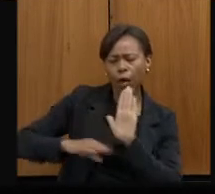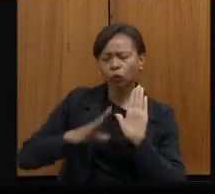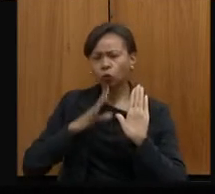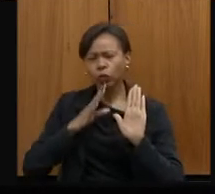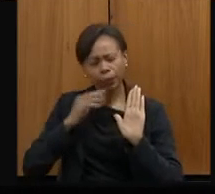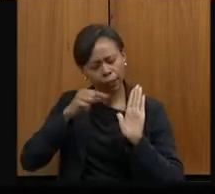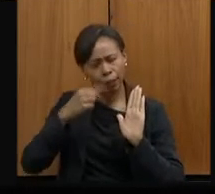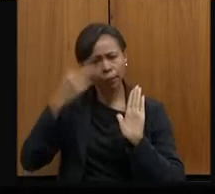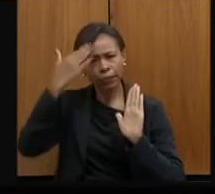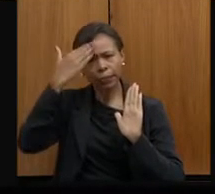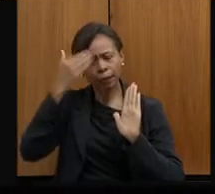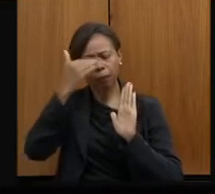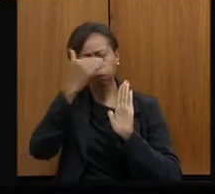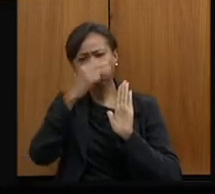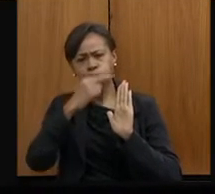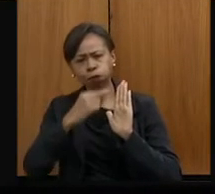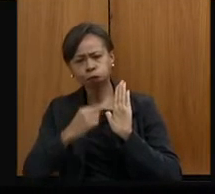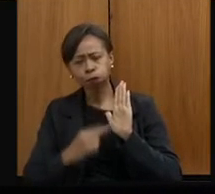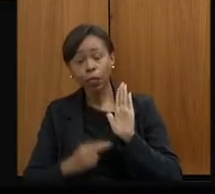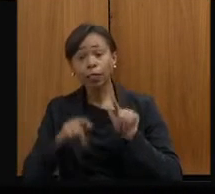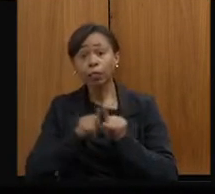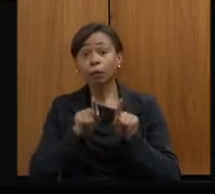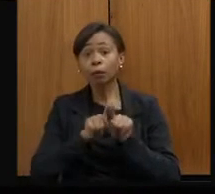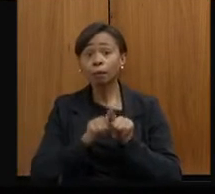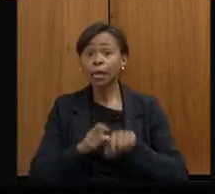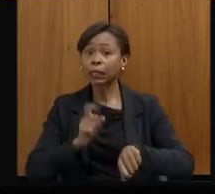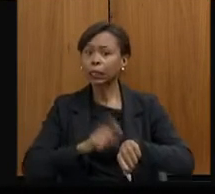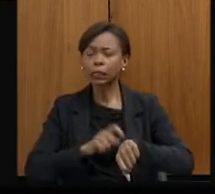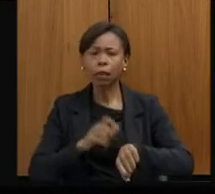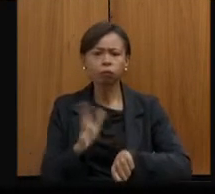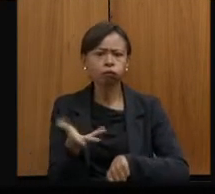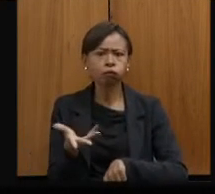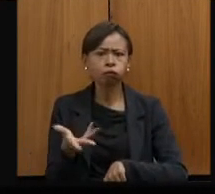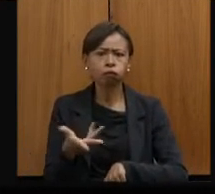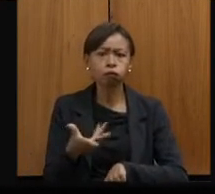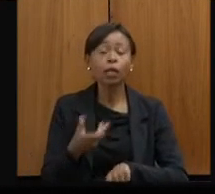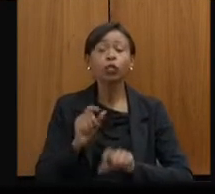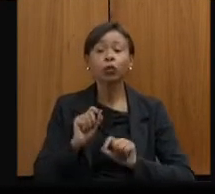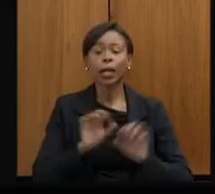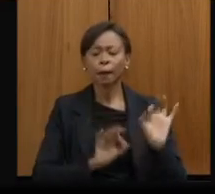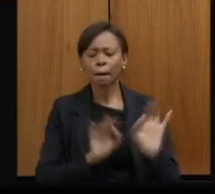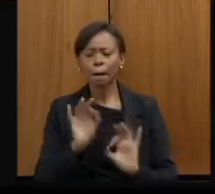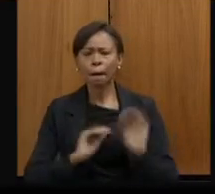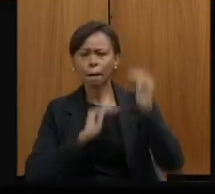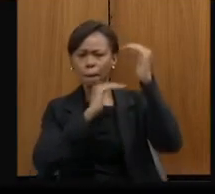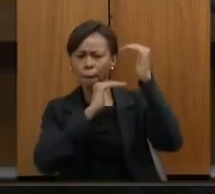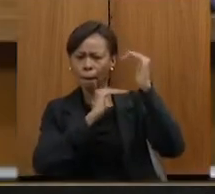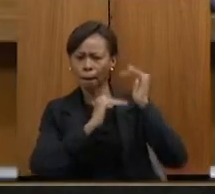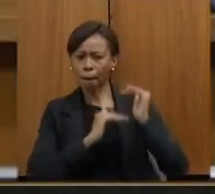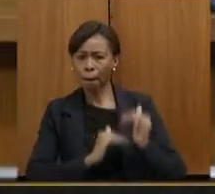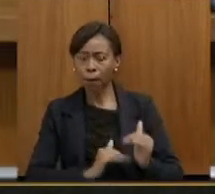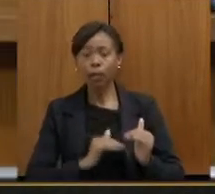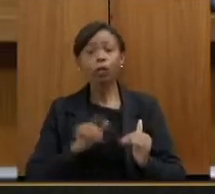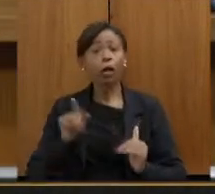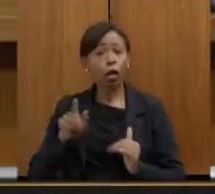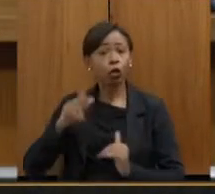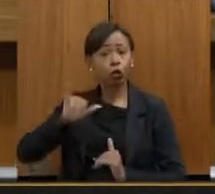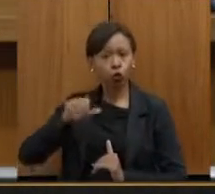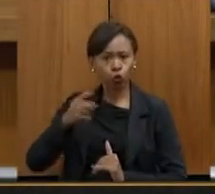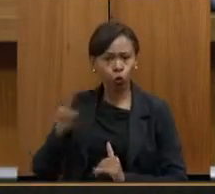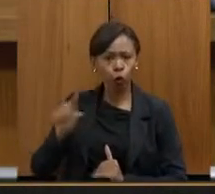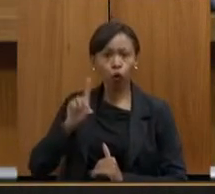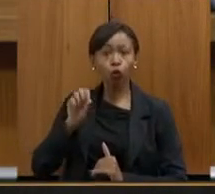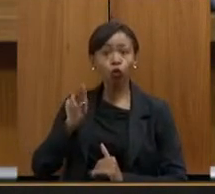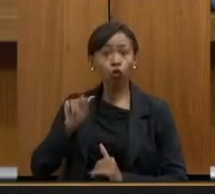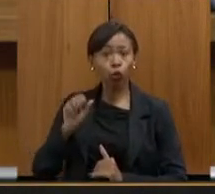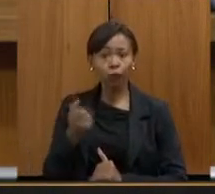imprimindo de maneira essencial celeridade aos processos. A gente entende, como o Douglas mencionou, o João mencionou anteriormente,